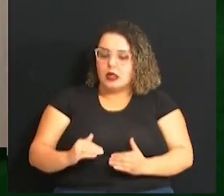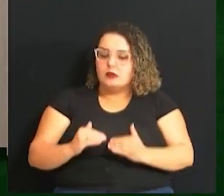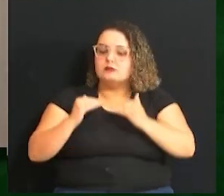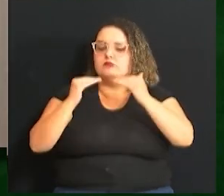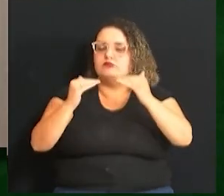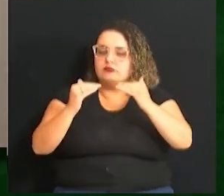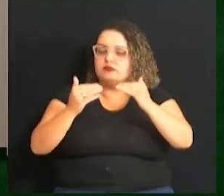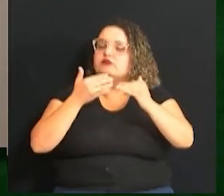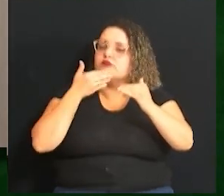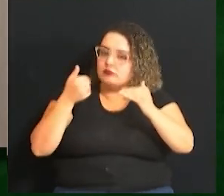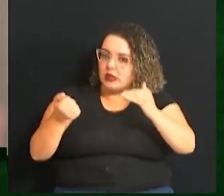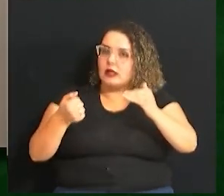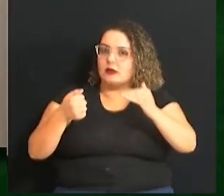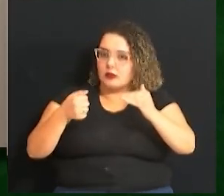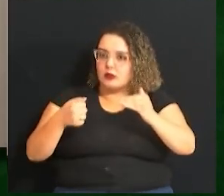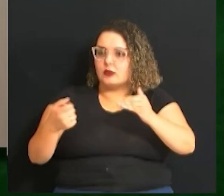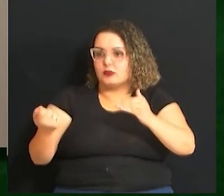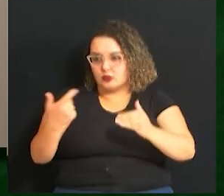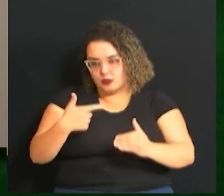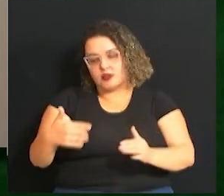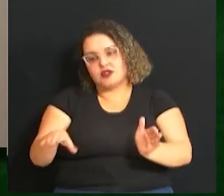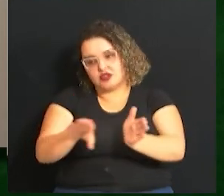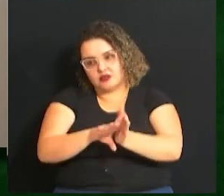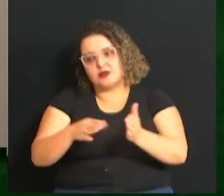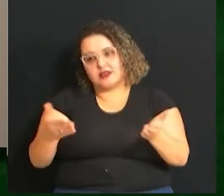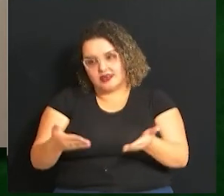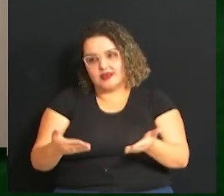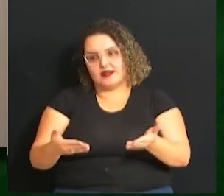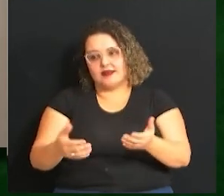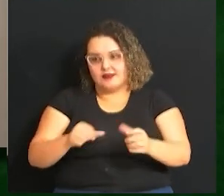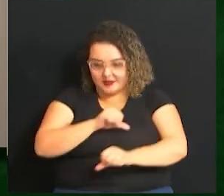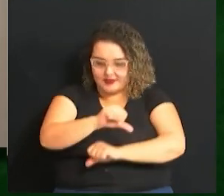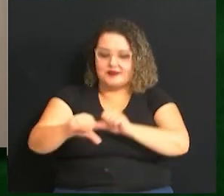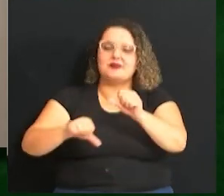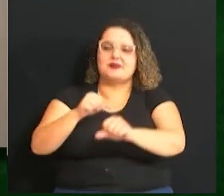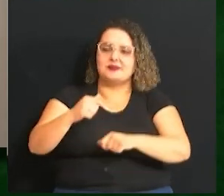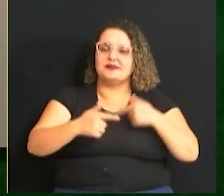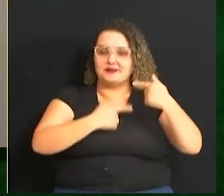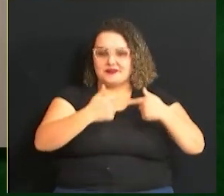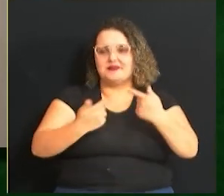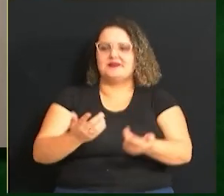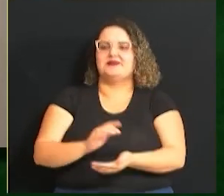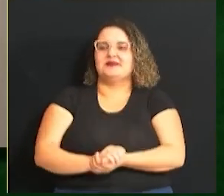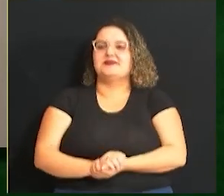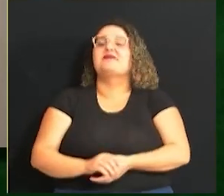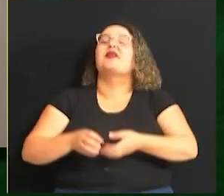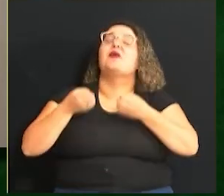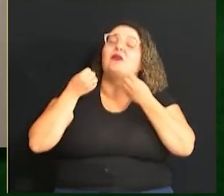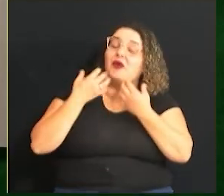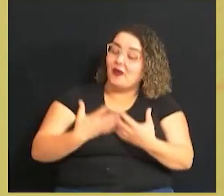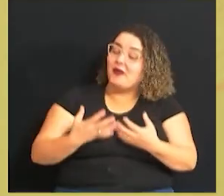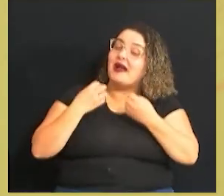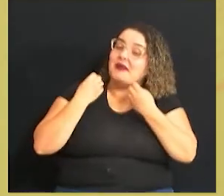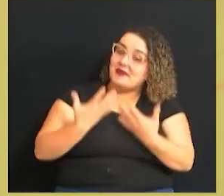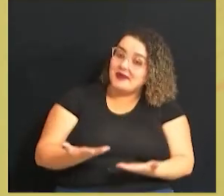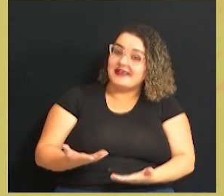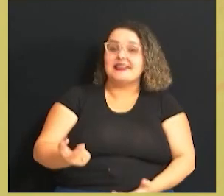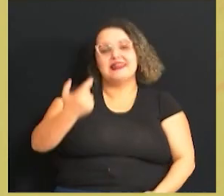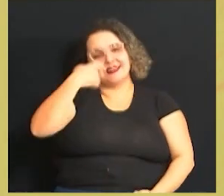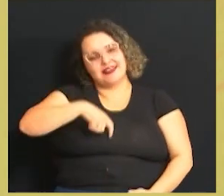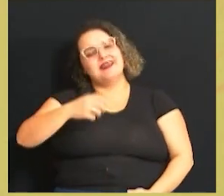gente num patamar muito além do que a gente chegou até aqui. Eu acho que vai transformar as próximas gerações.